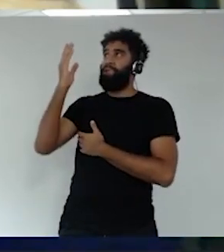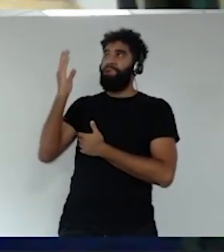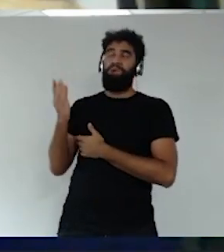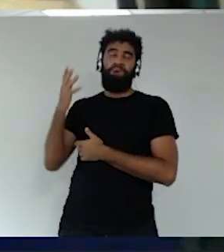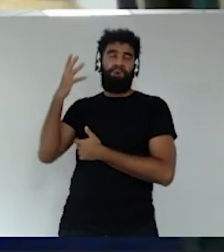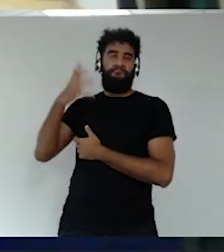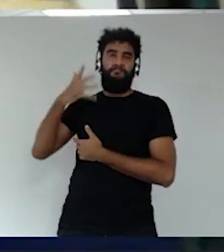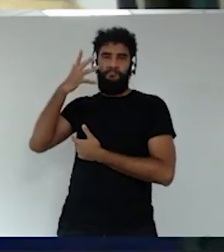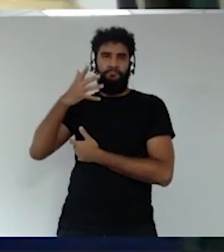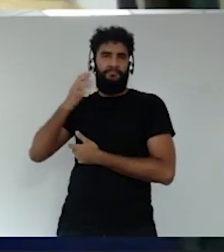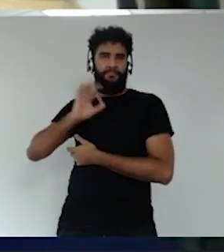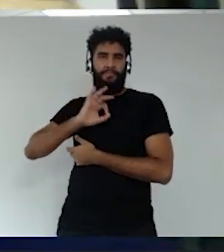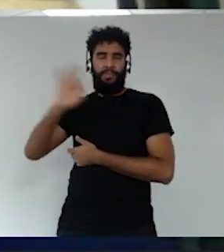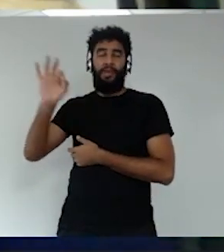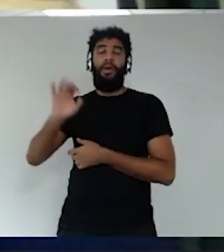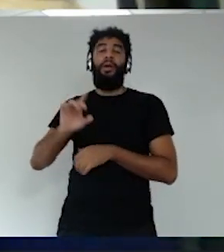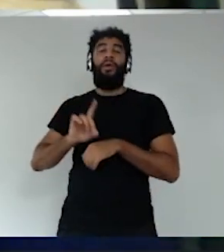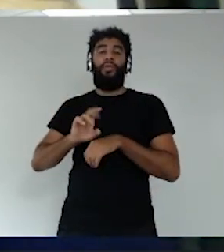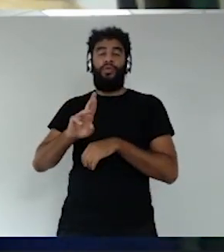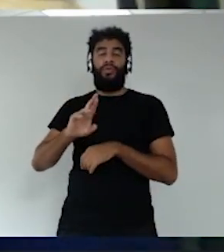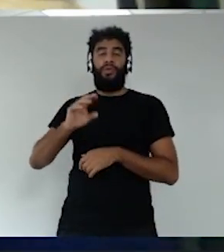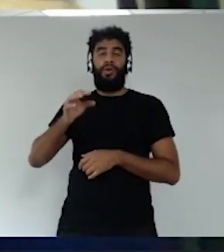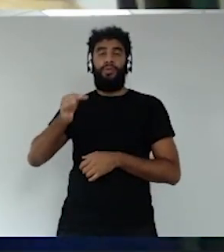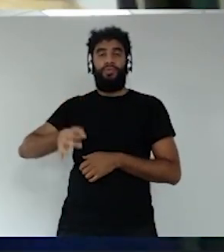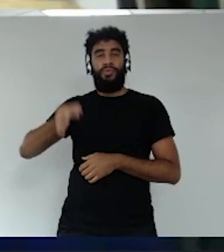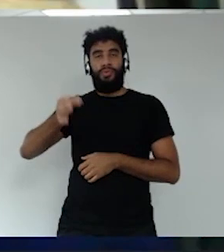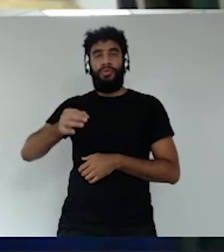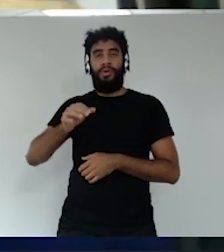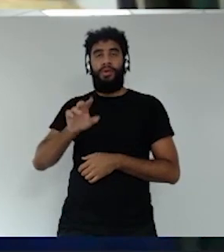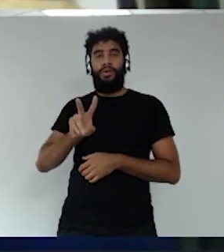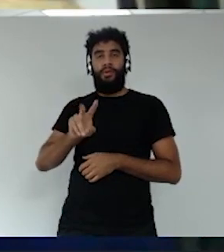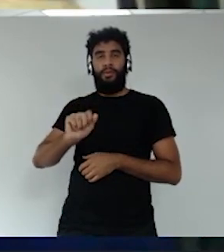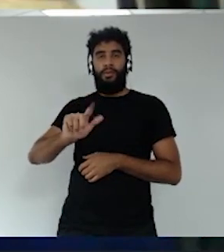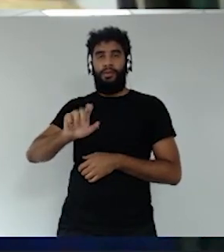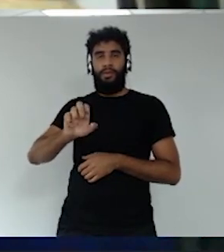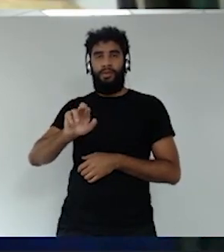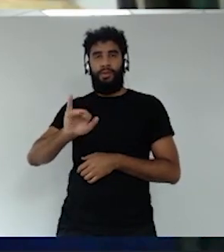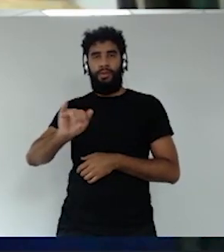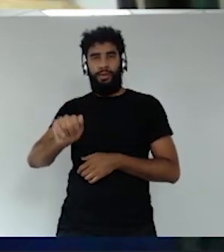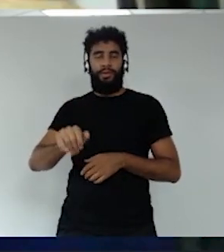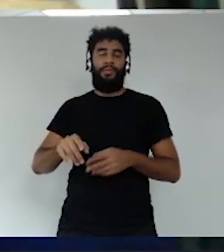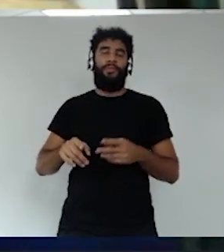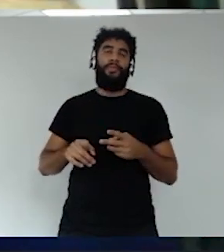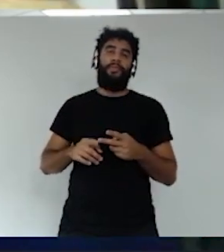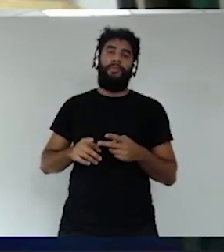da nossa querida juíza Valéria Lagrasta, do nosso